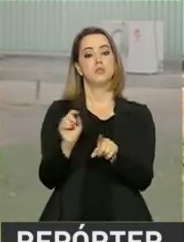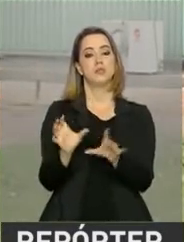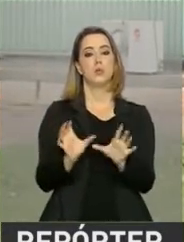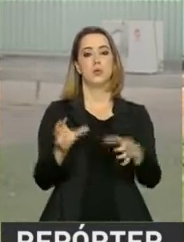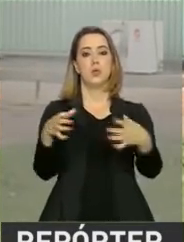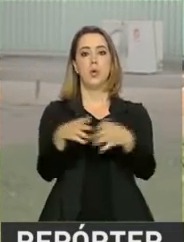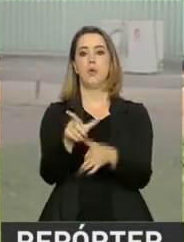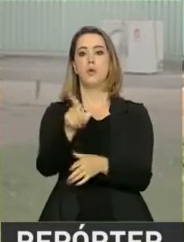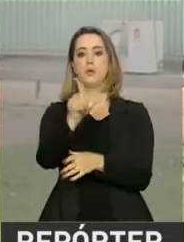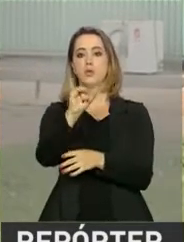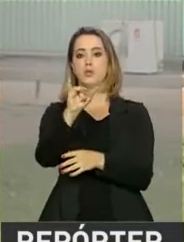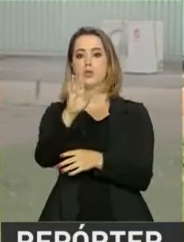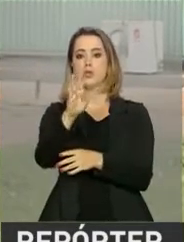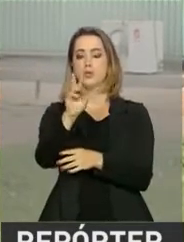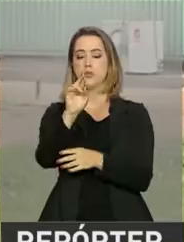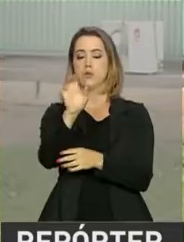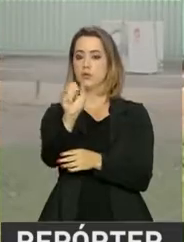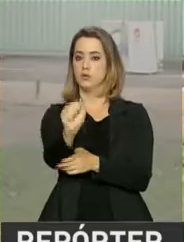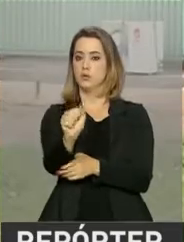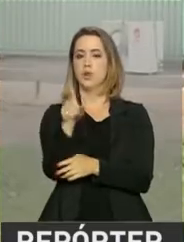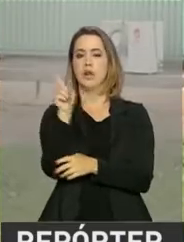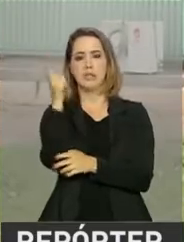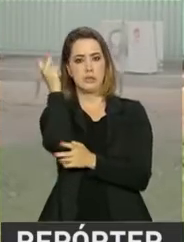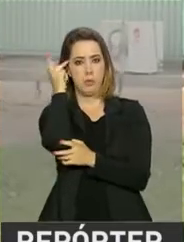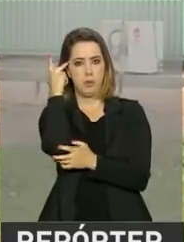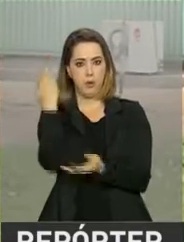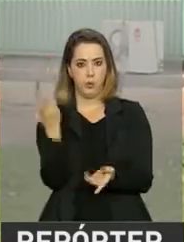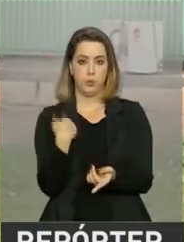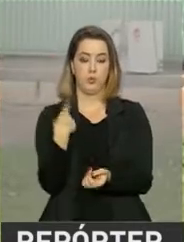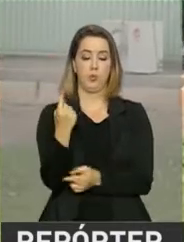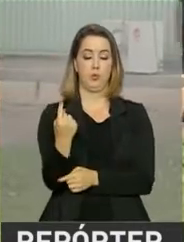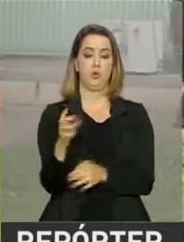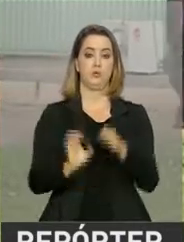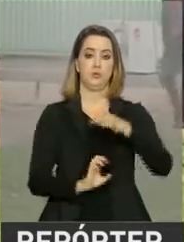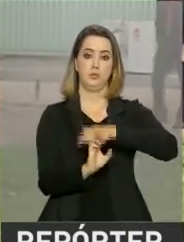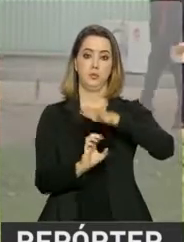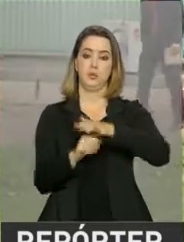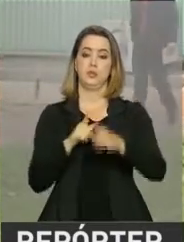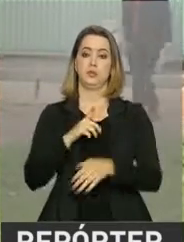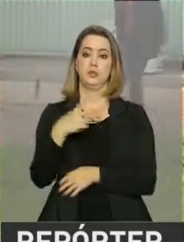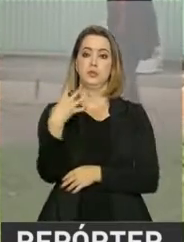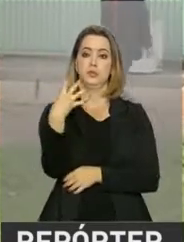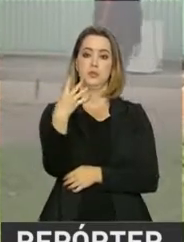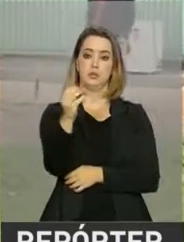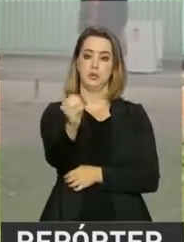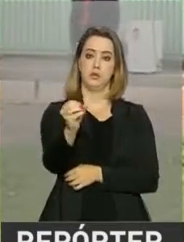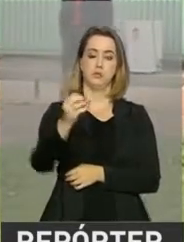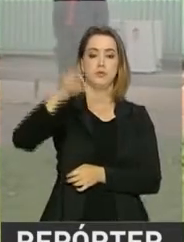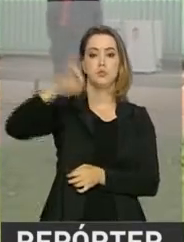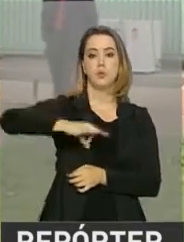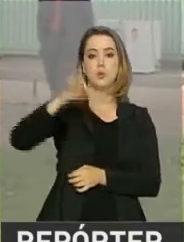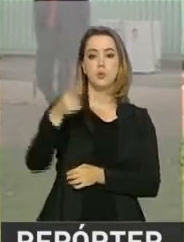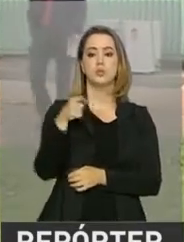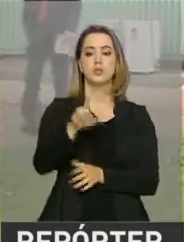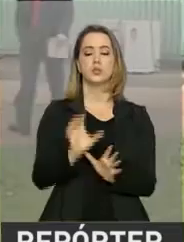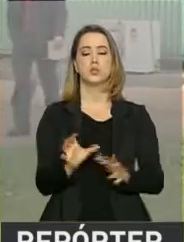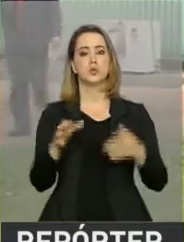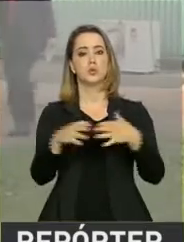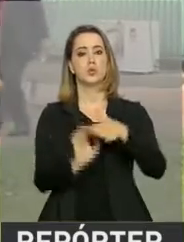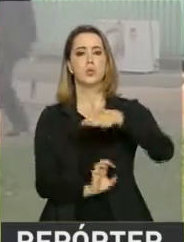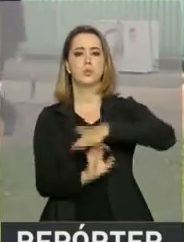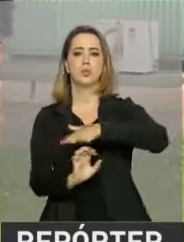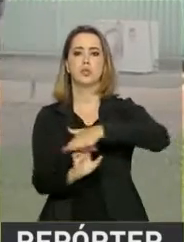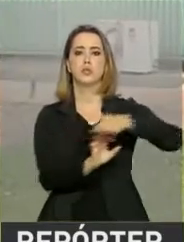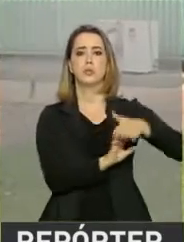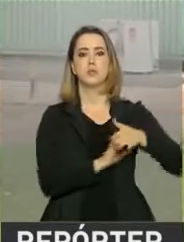bloco de libra que fica na bacia de santos a empresa tem 40 por cento de participação nesse bloco que tem uma reserva